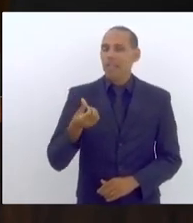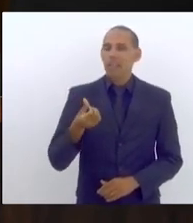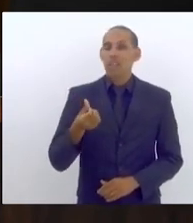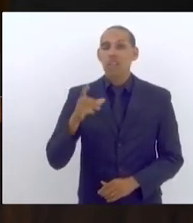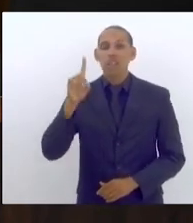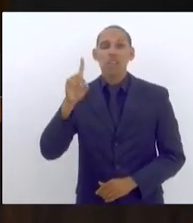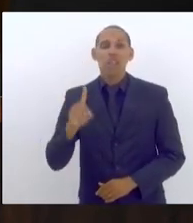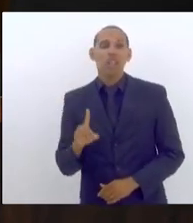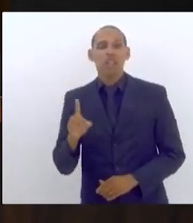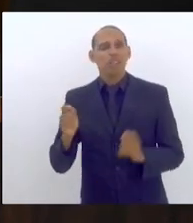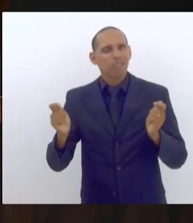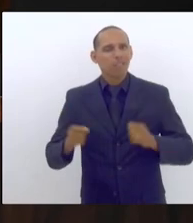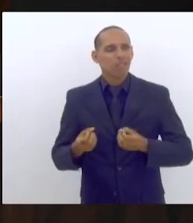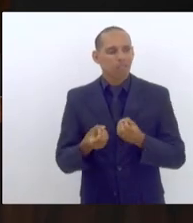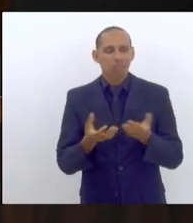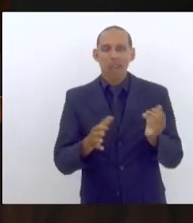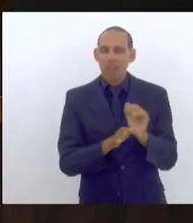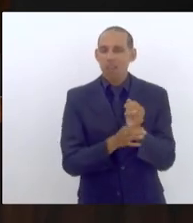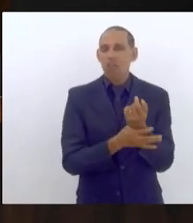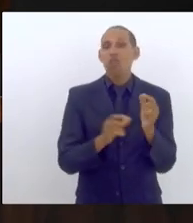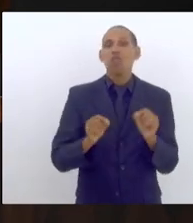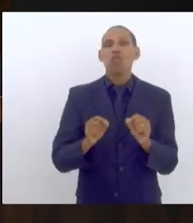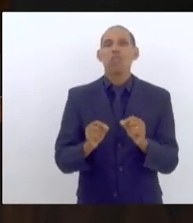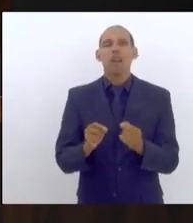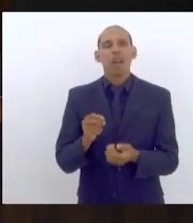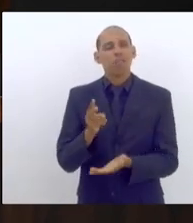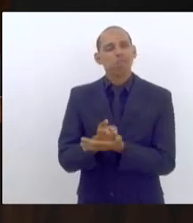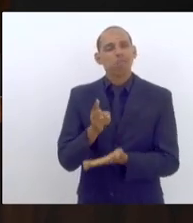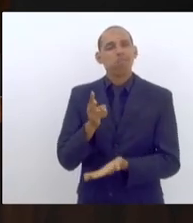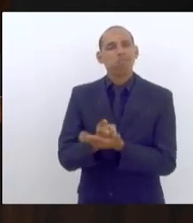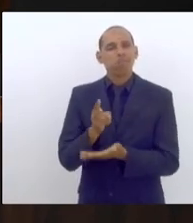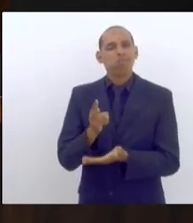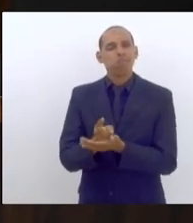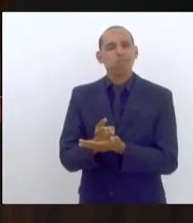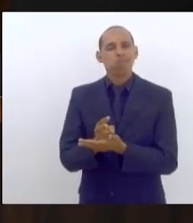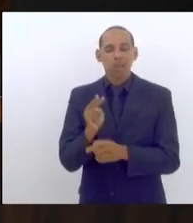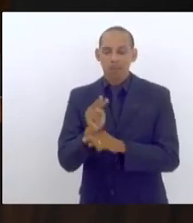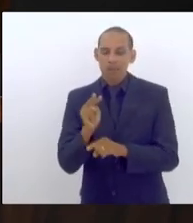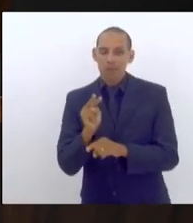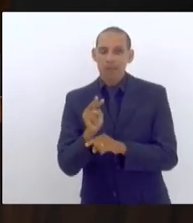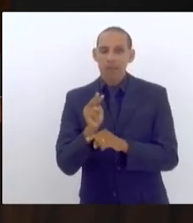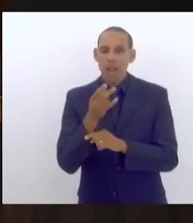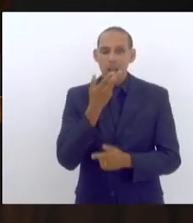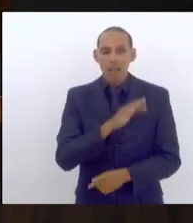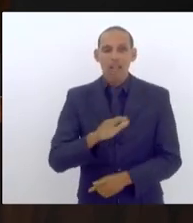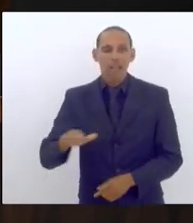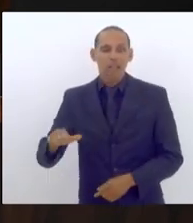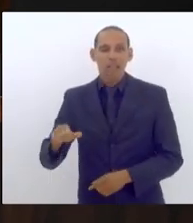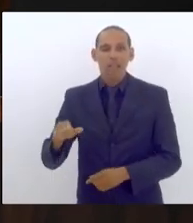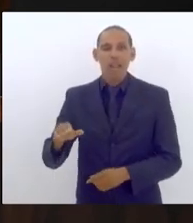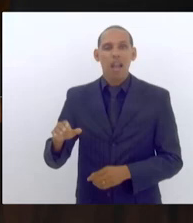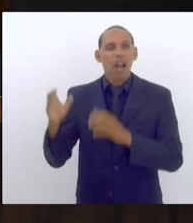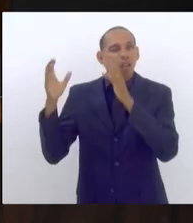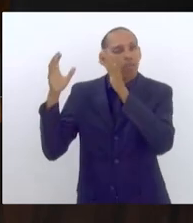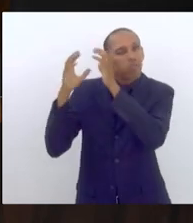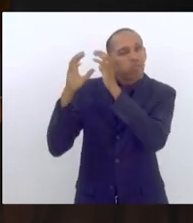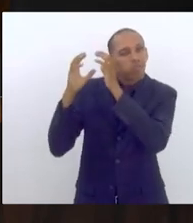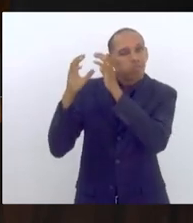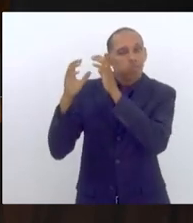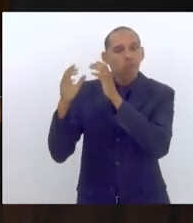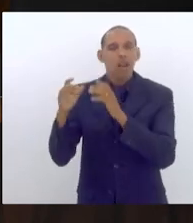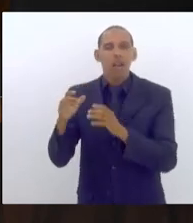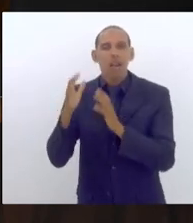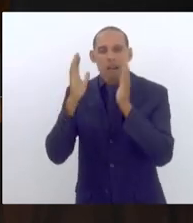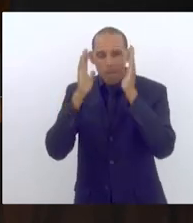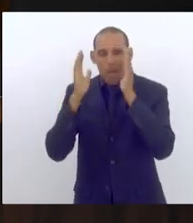direito à prestação continuada temporária à criança vítima de microcefalia e aumenta para